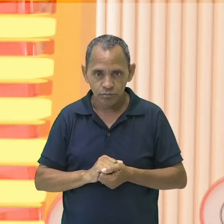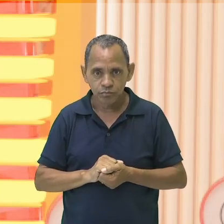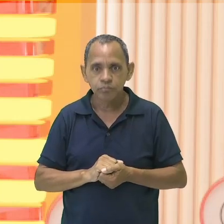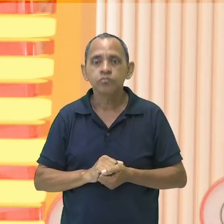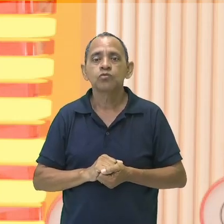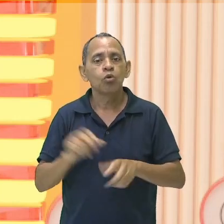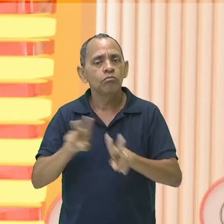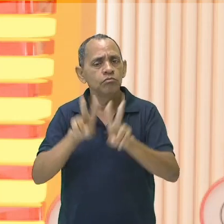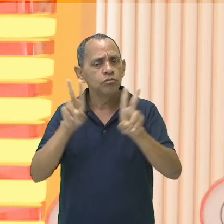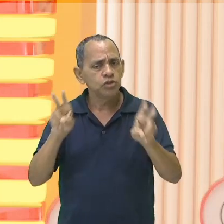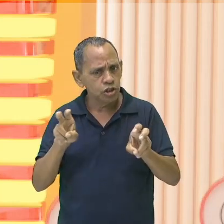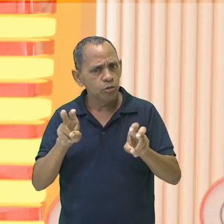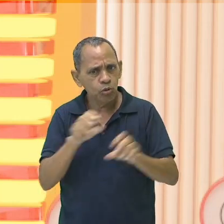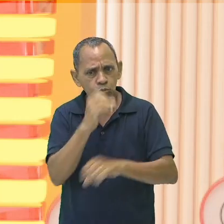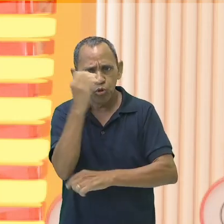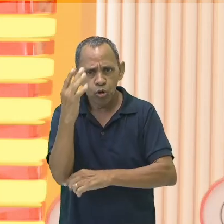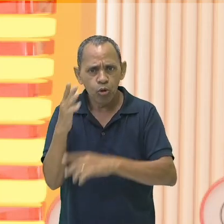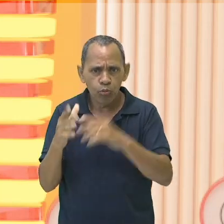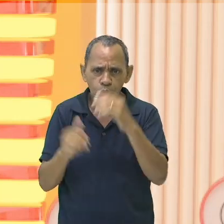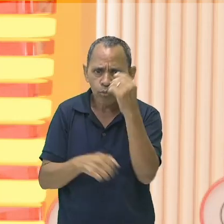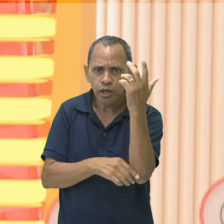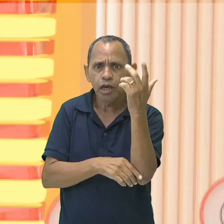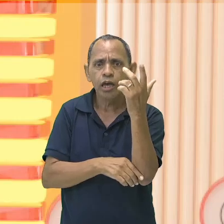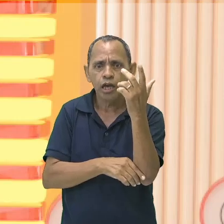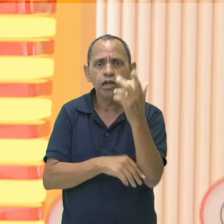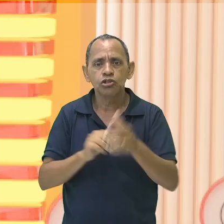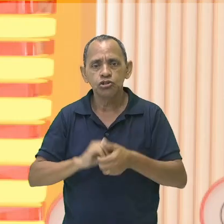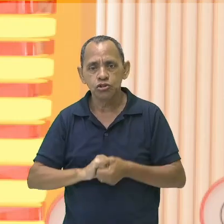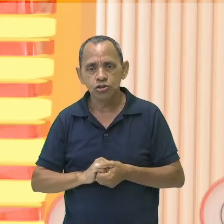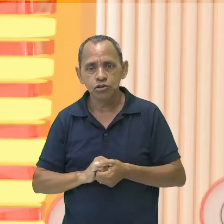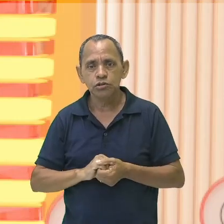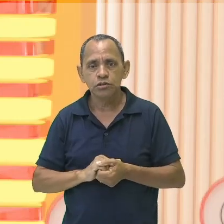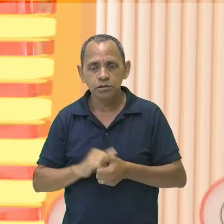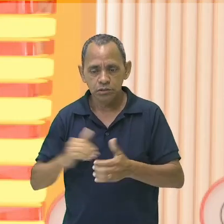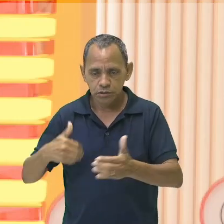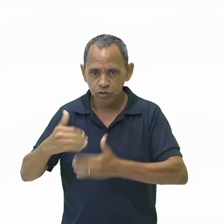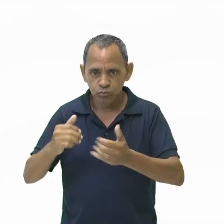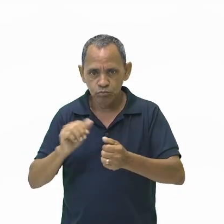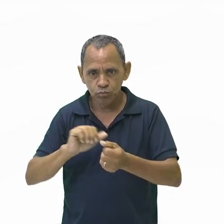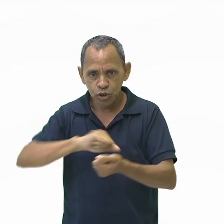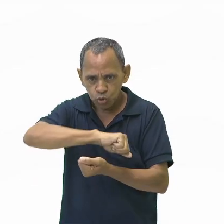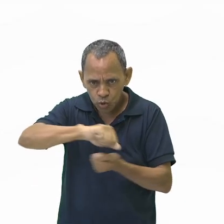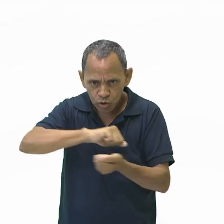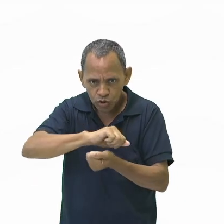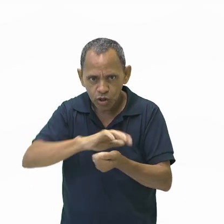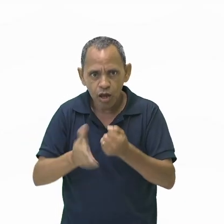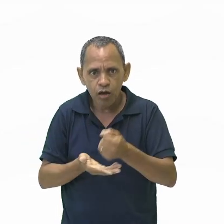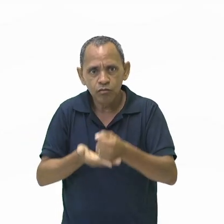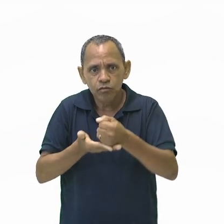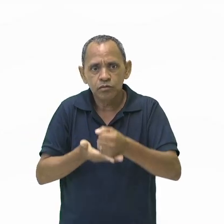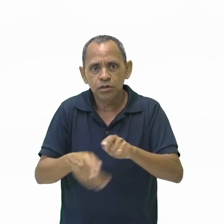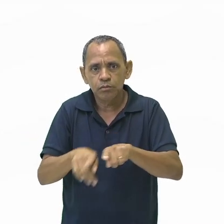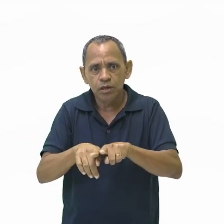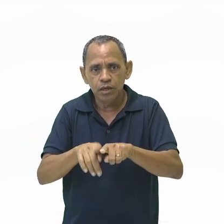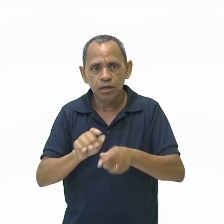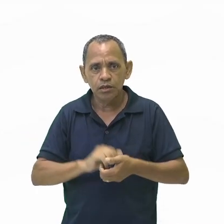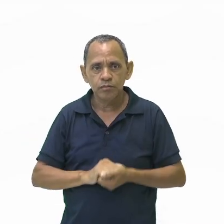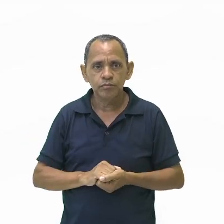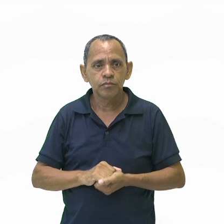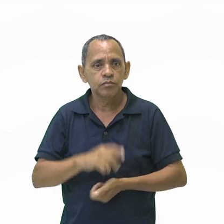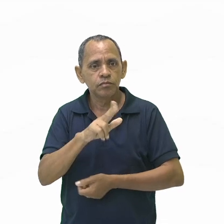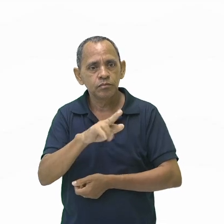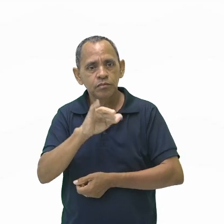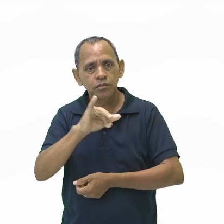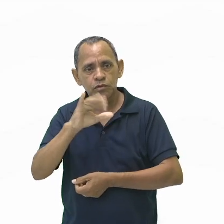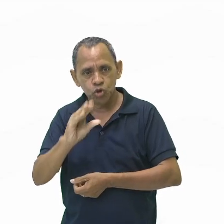forma geral, e também a questão do desenvolvimento sustentável. É o caso, por exemplo, da Rio+10, que a gente vai conhecer aqui. Bem, a